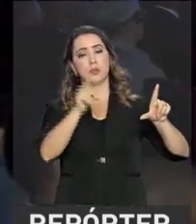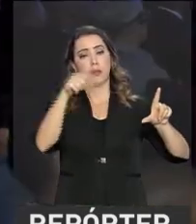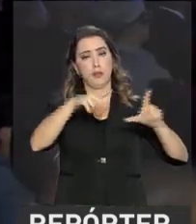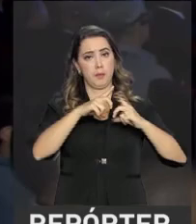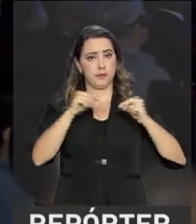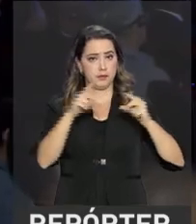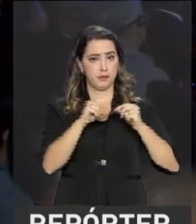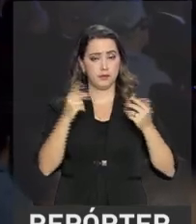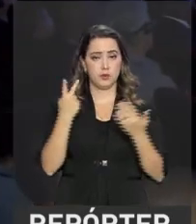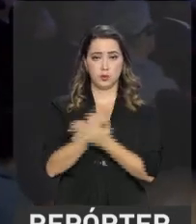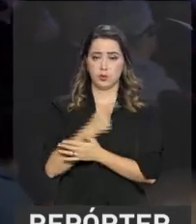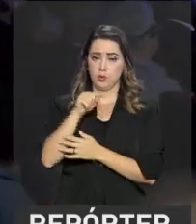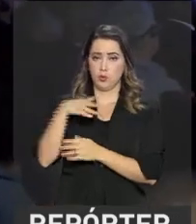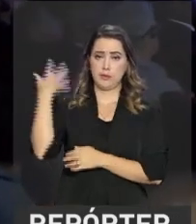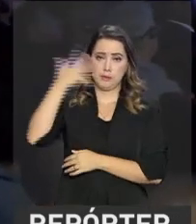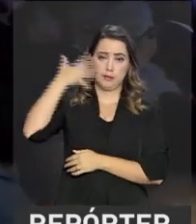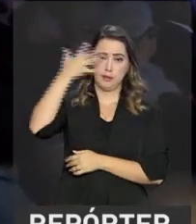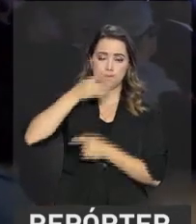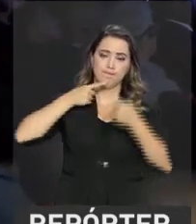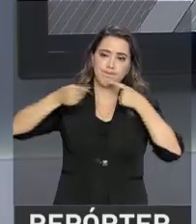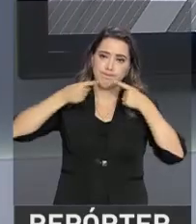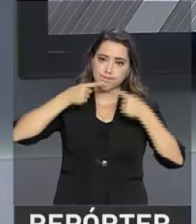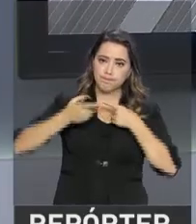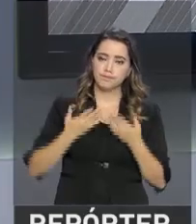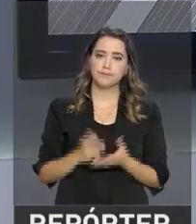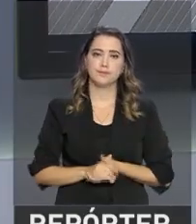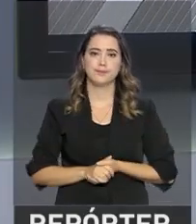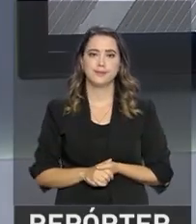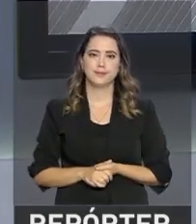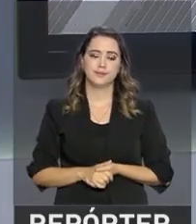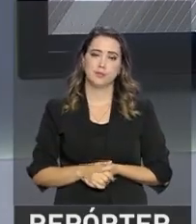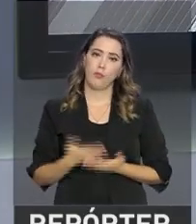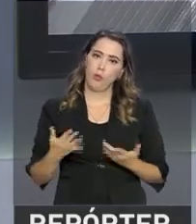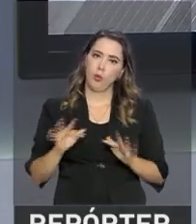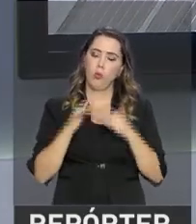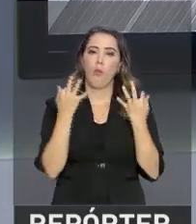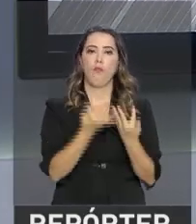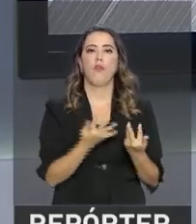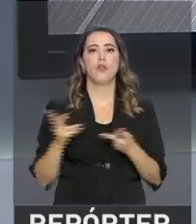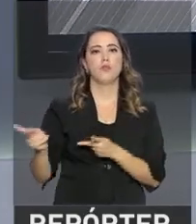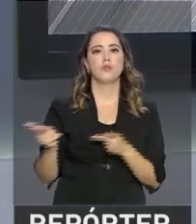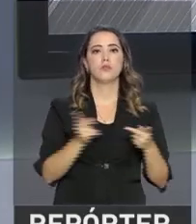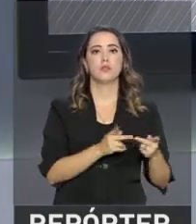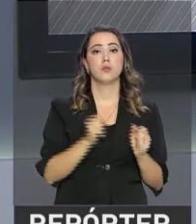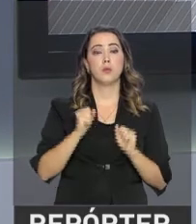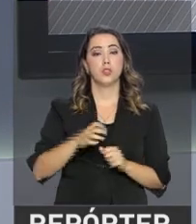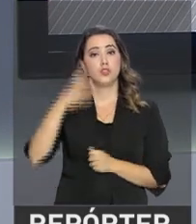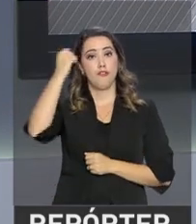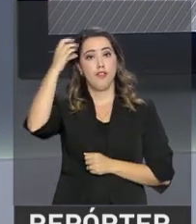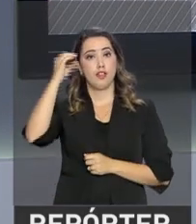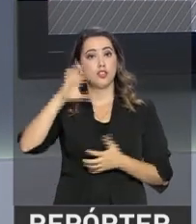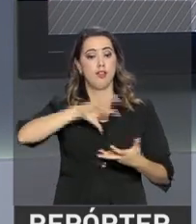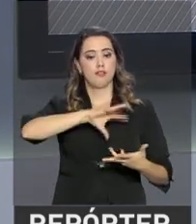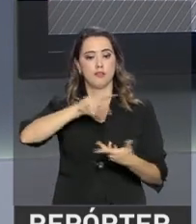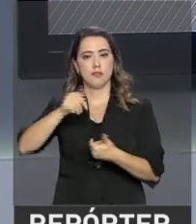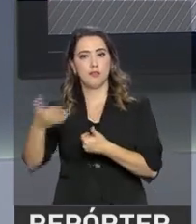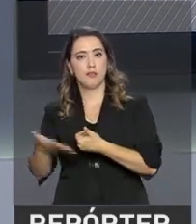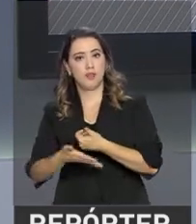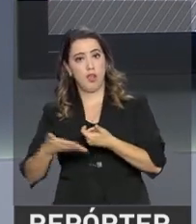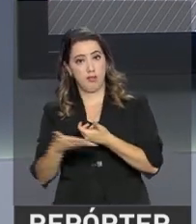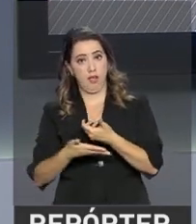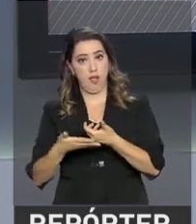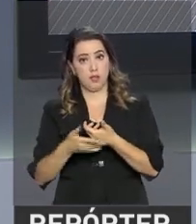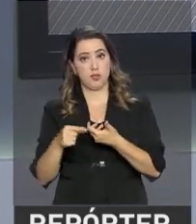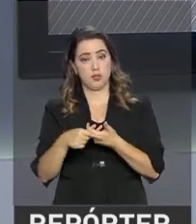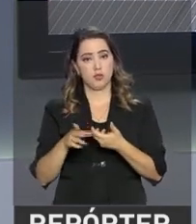onde ocorrem palestras e debates no fórum o visitante pode viajar até a antártica pegar